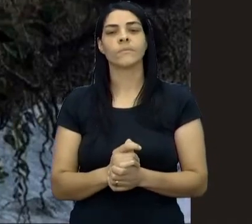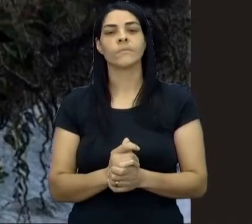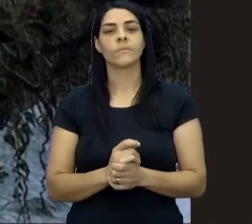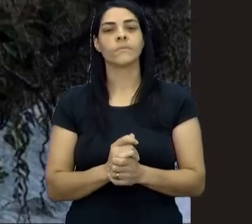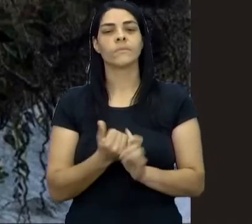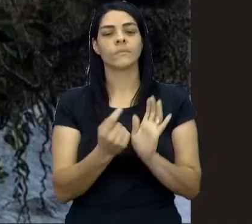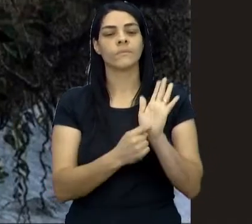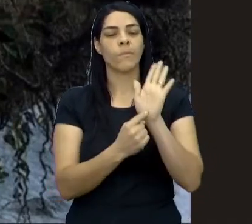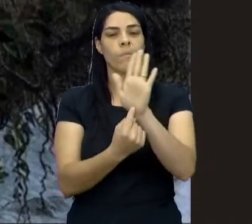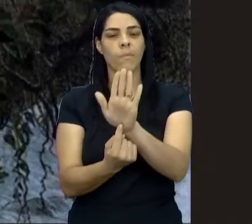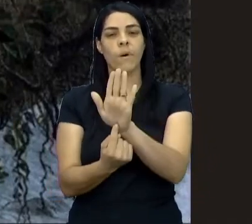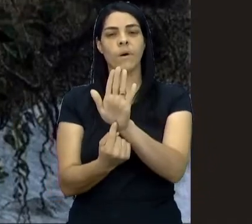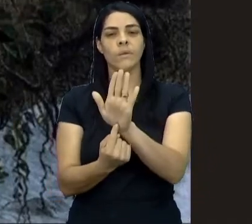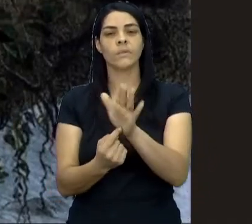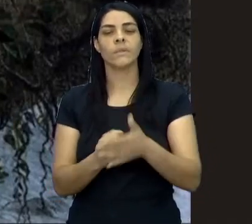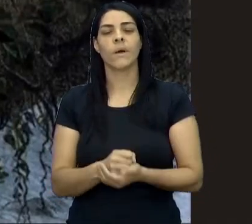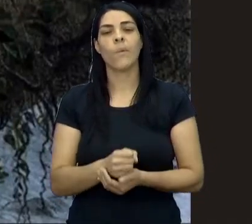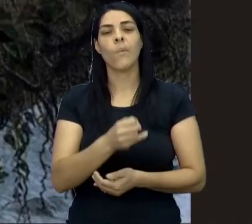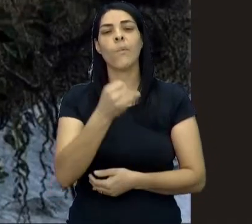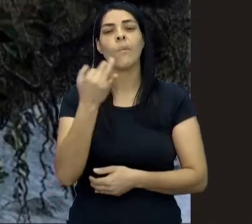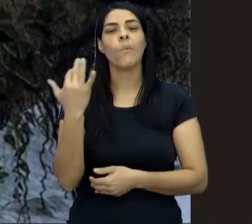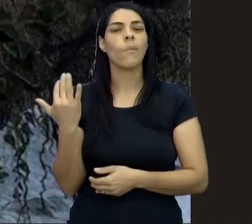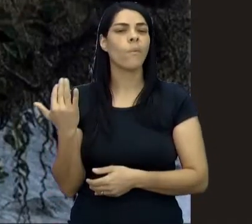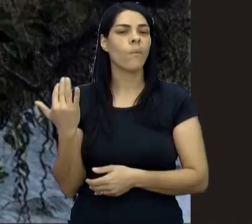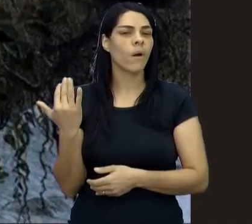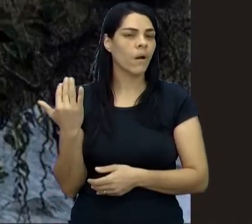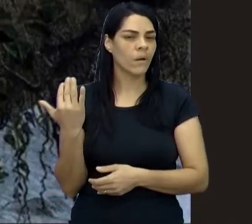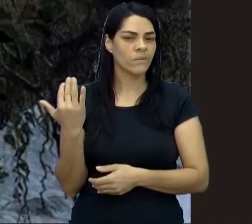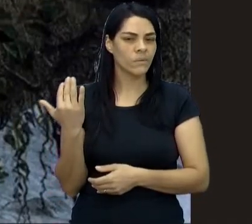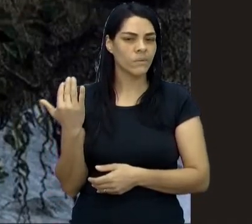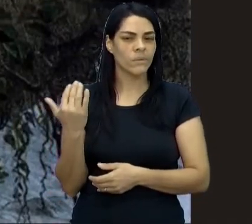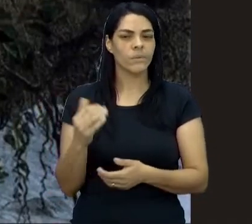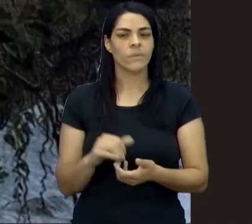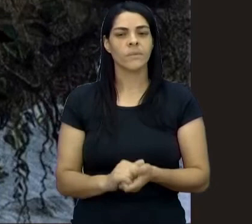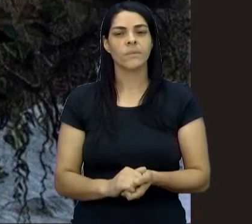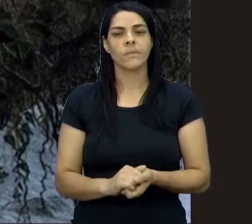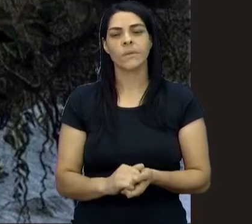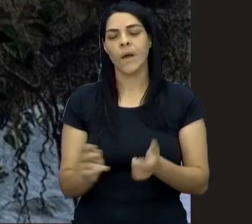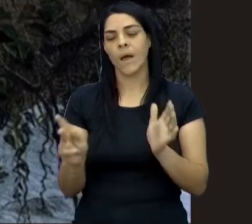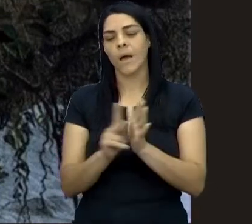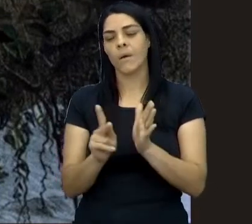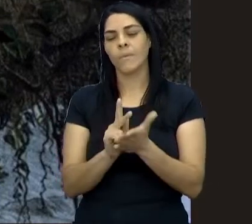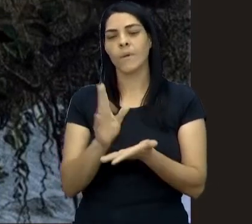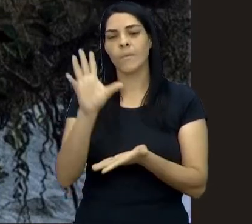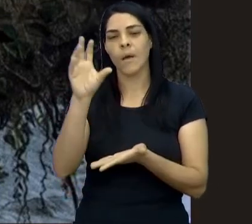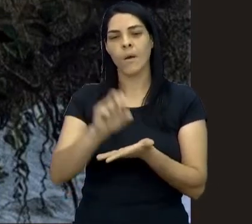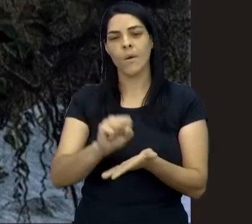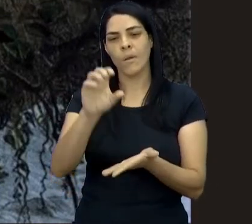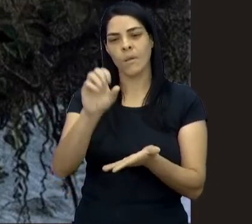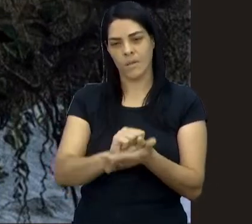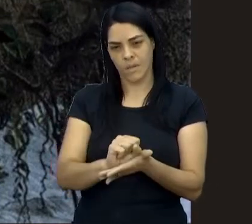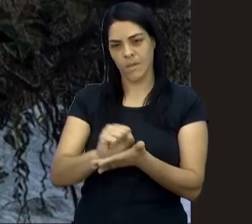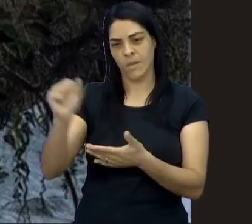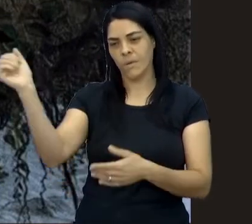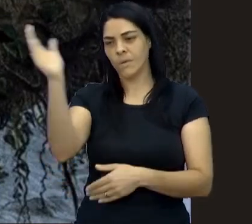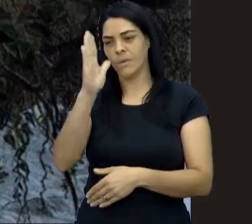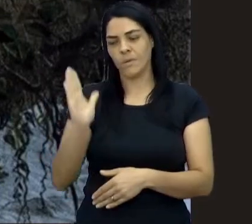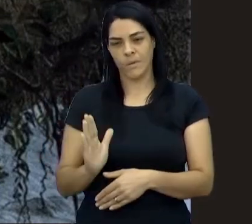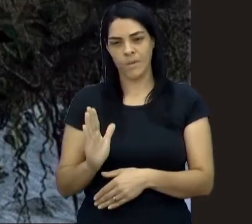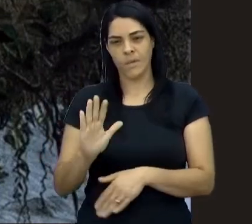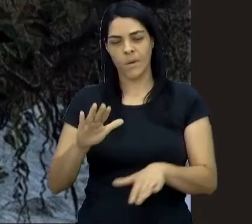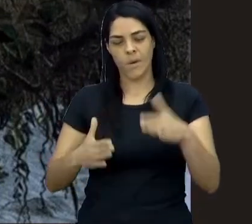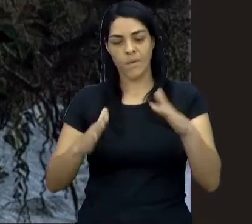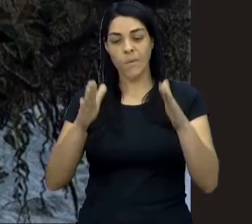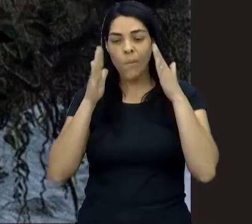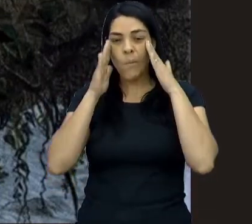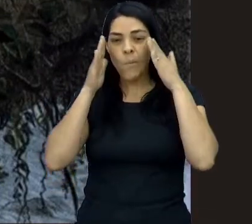demonstra o quanto a própria colonização do Brasil muitas vezes estava